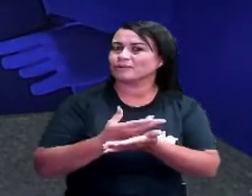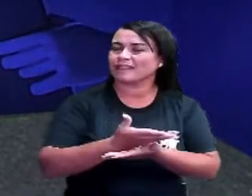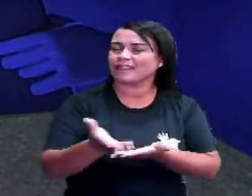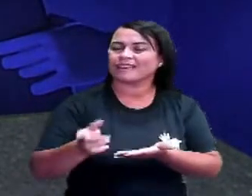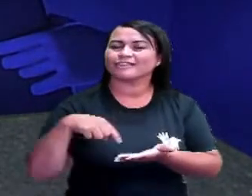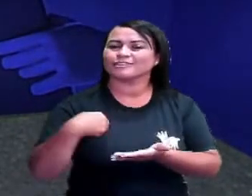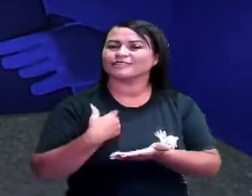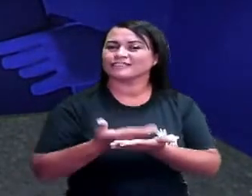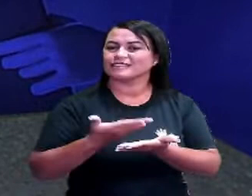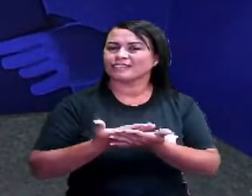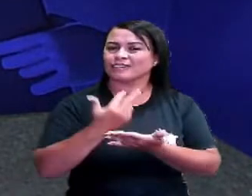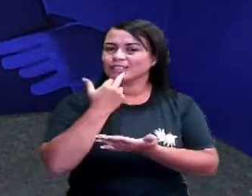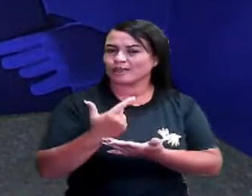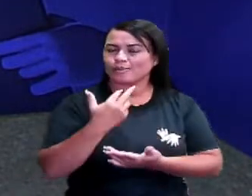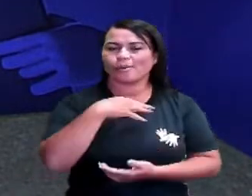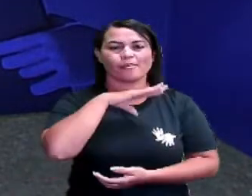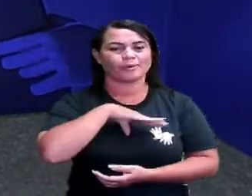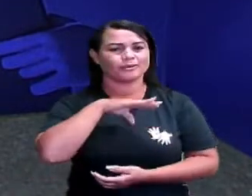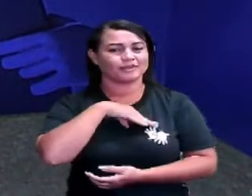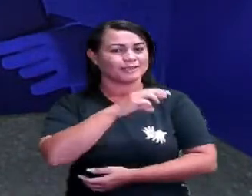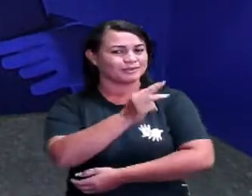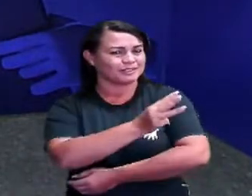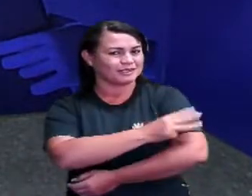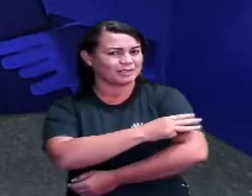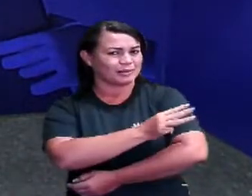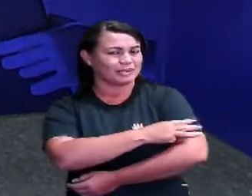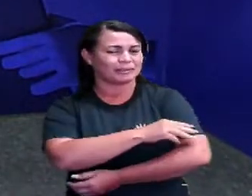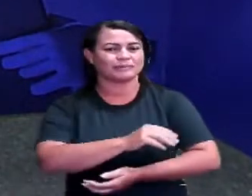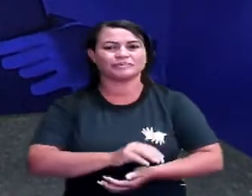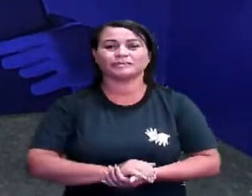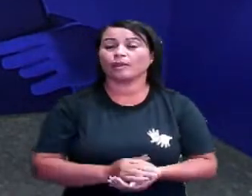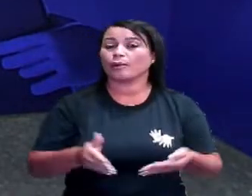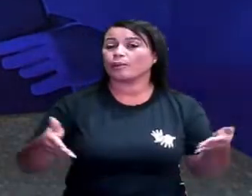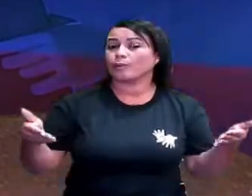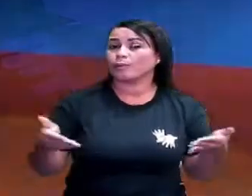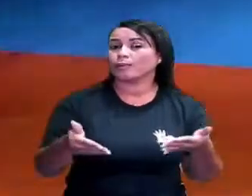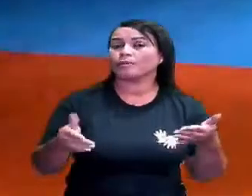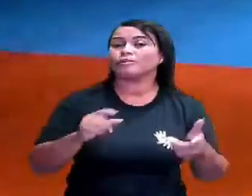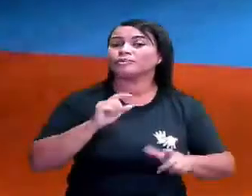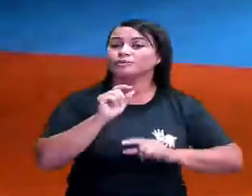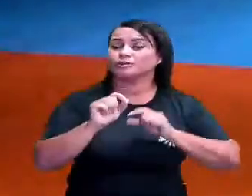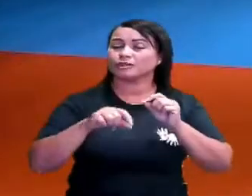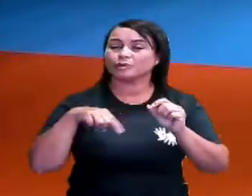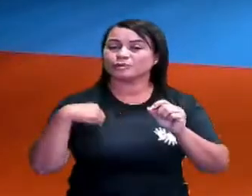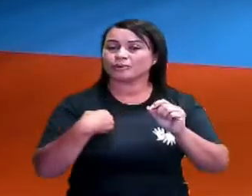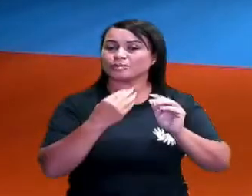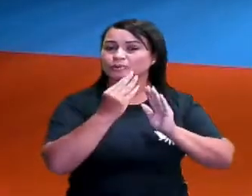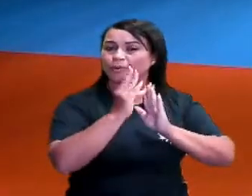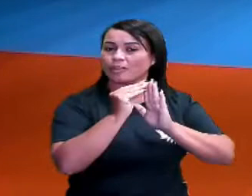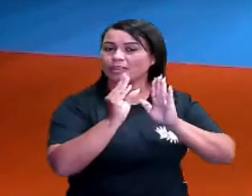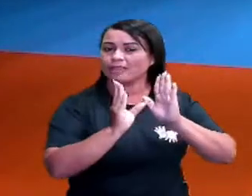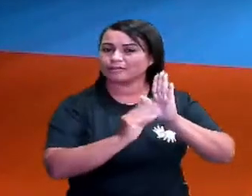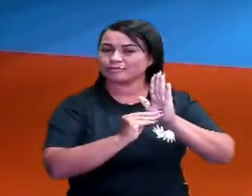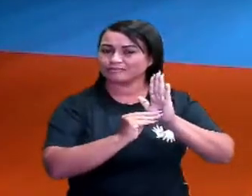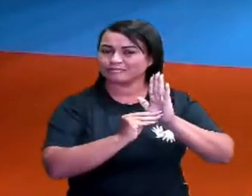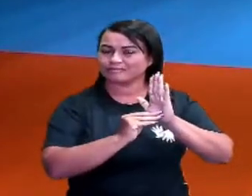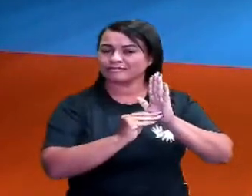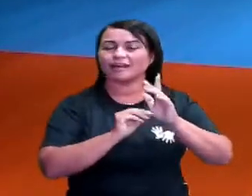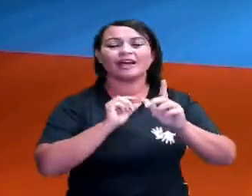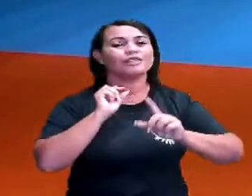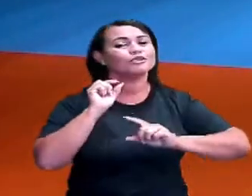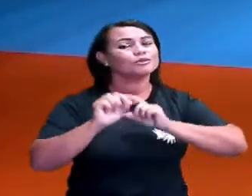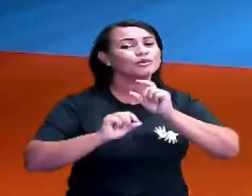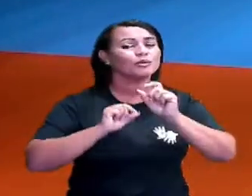portuguesa da turma do terceiro ano. Hoje, o nosso conteúdo